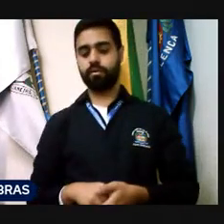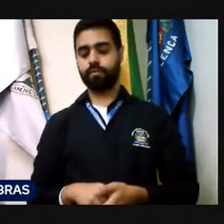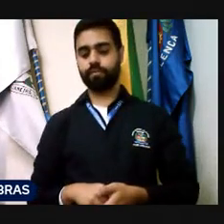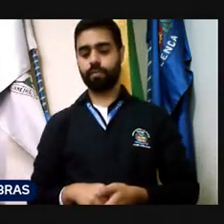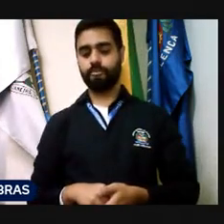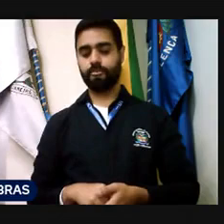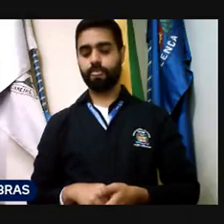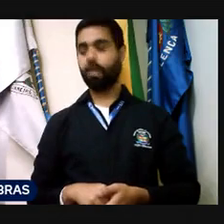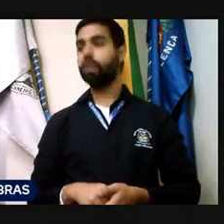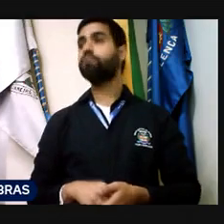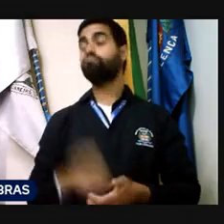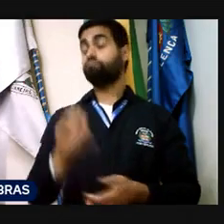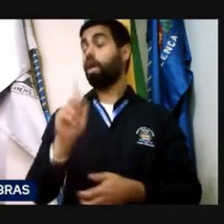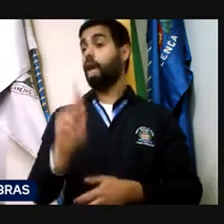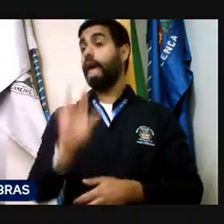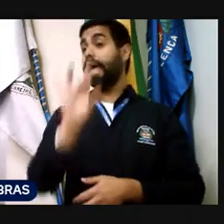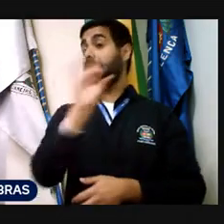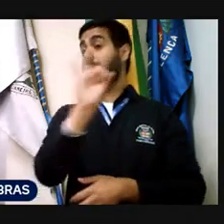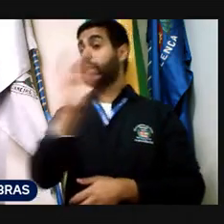veto será analisado